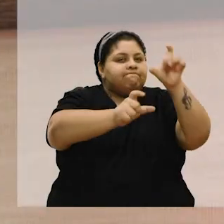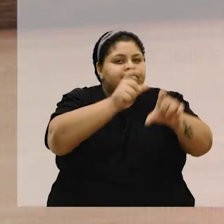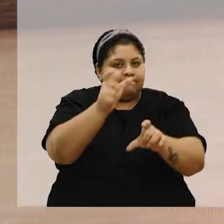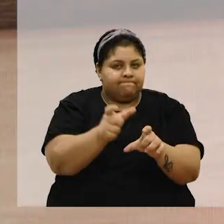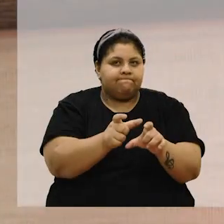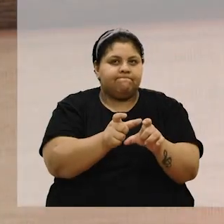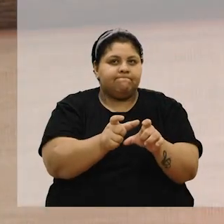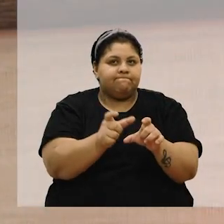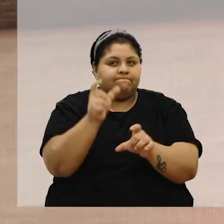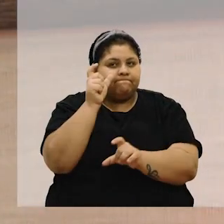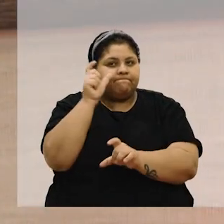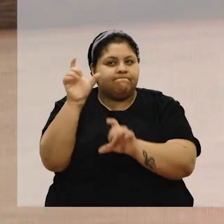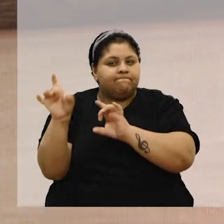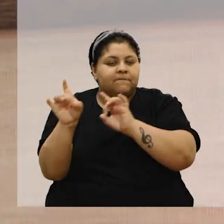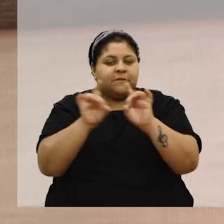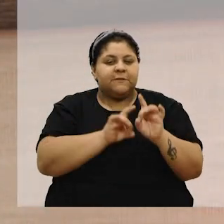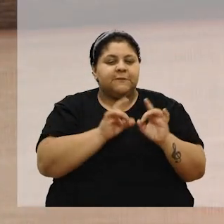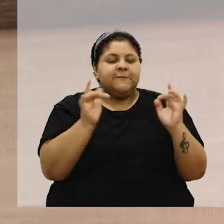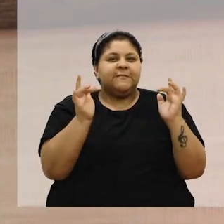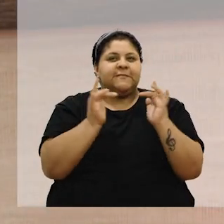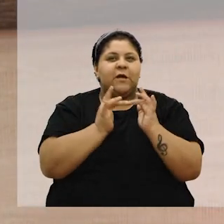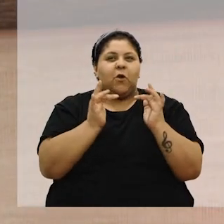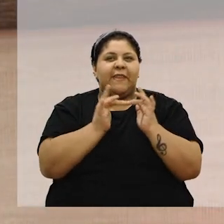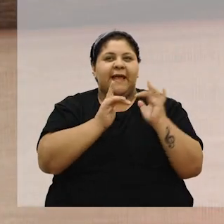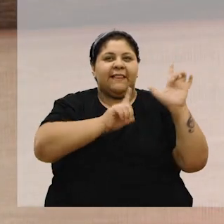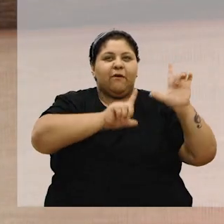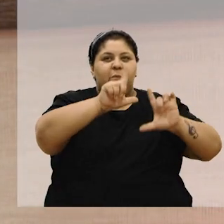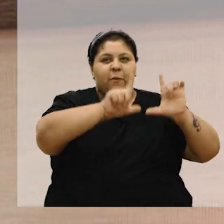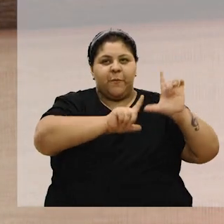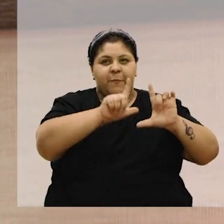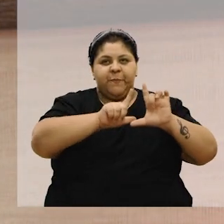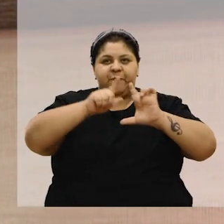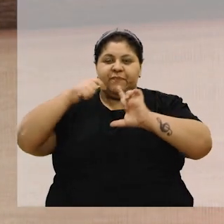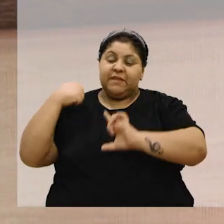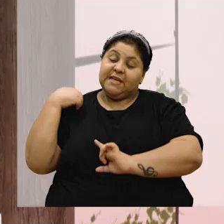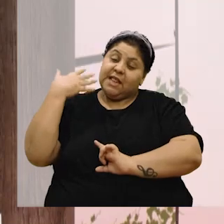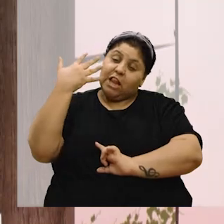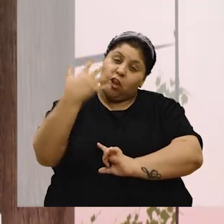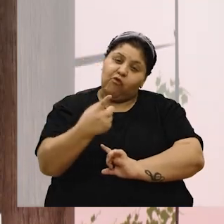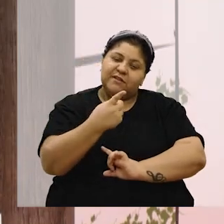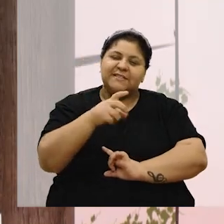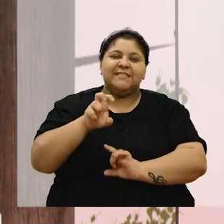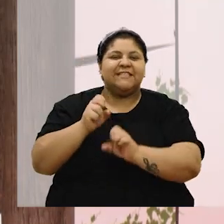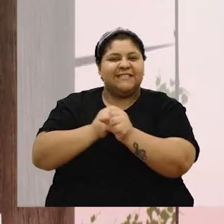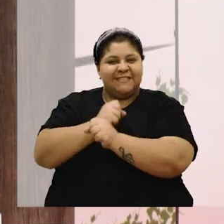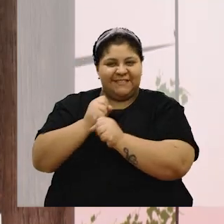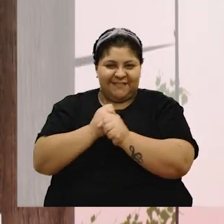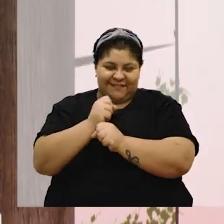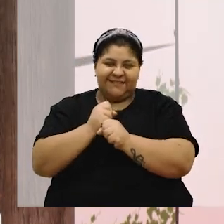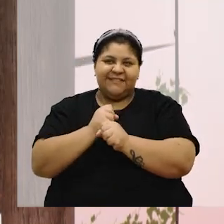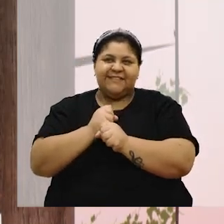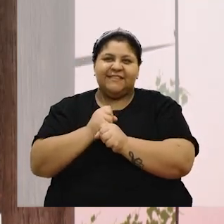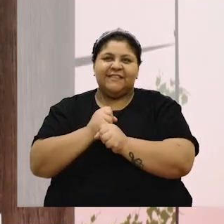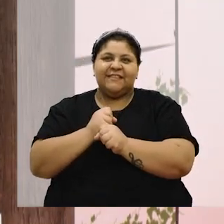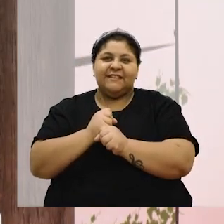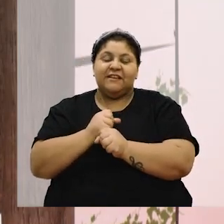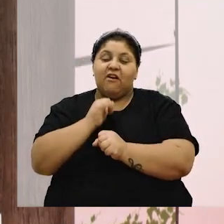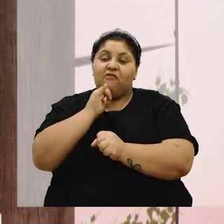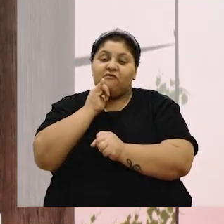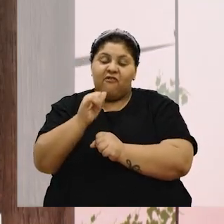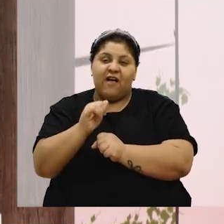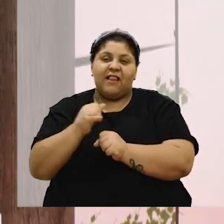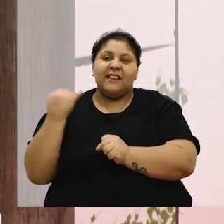os internautas e telespectadores se conectem com o Café com Letras, que ao longo desses 15 anos de